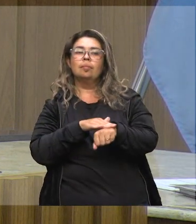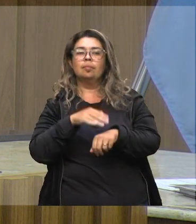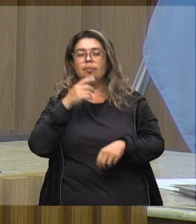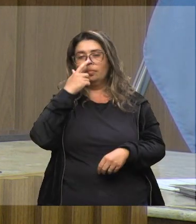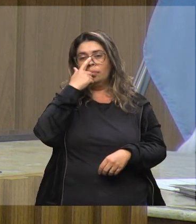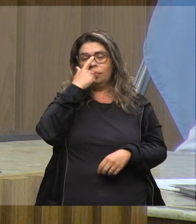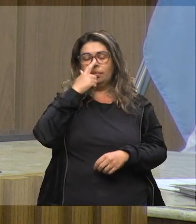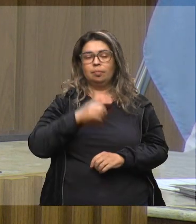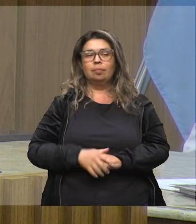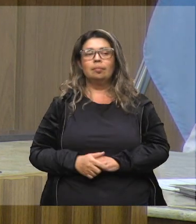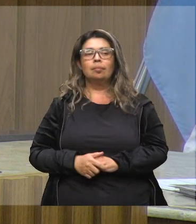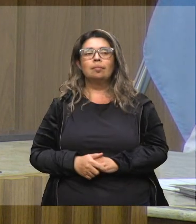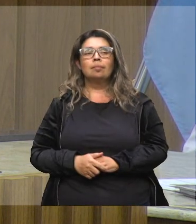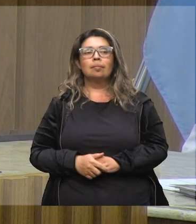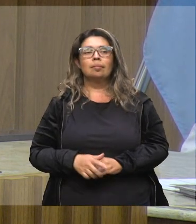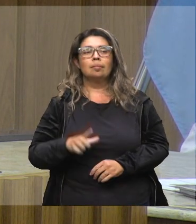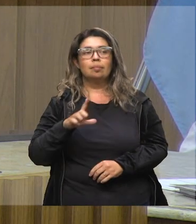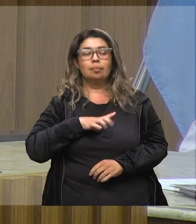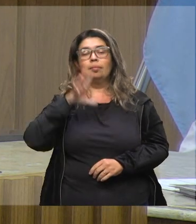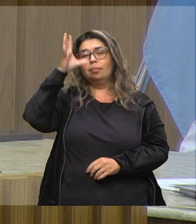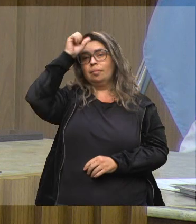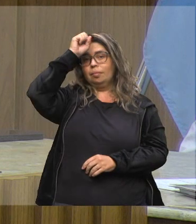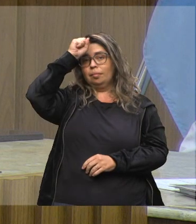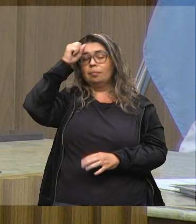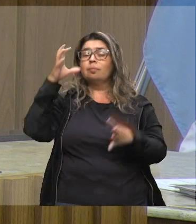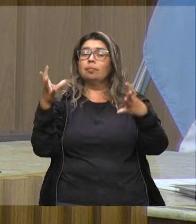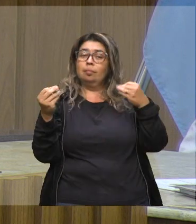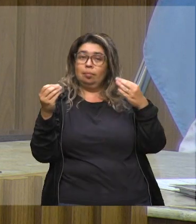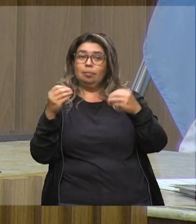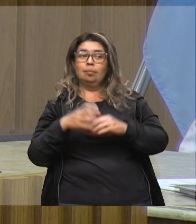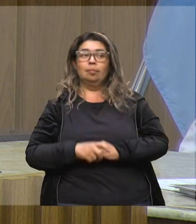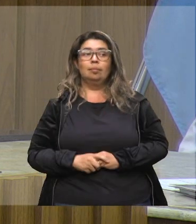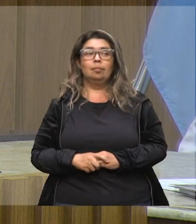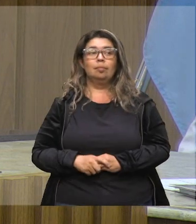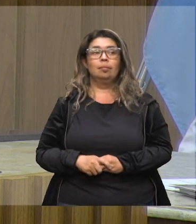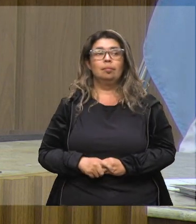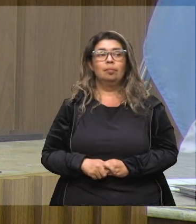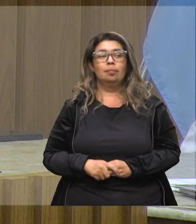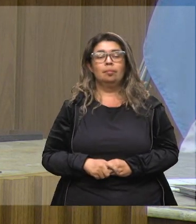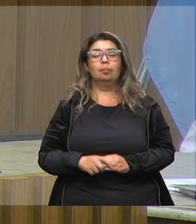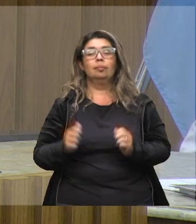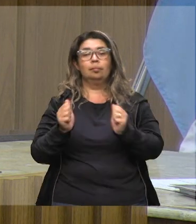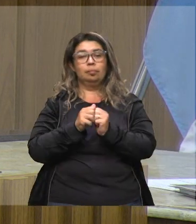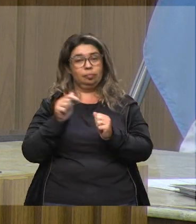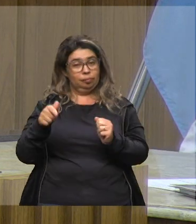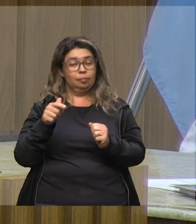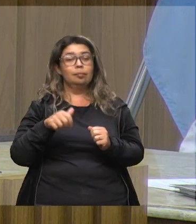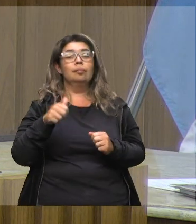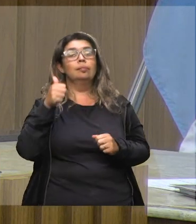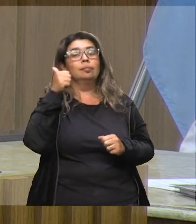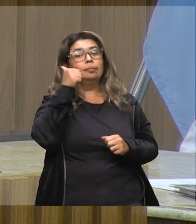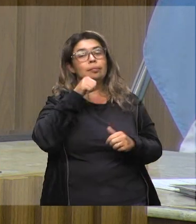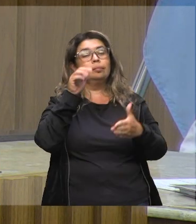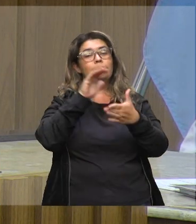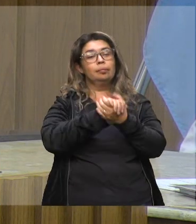Excelência, tenho aprendido muito sobre a causa animal, com o senhor, a sua esposa,